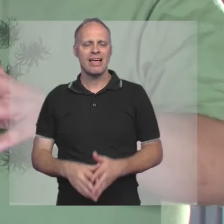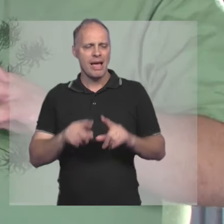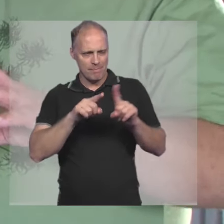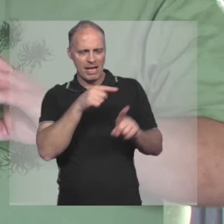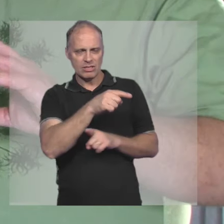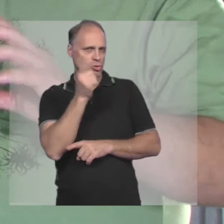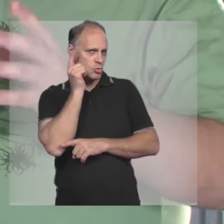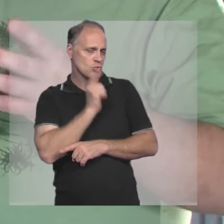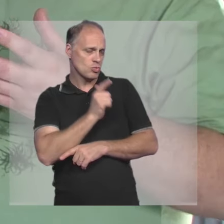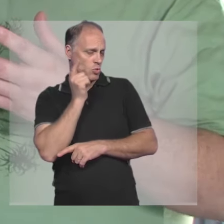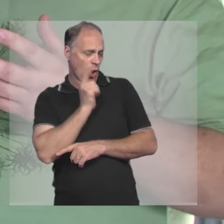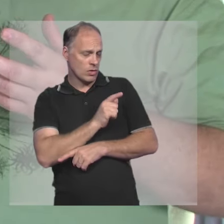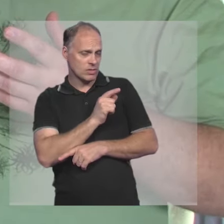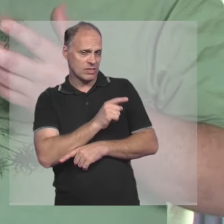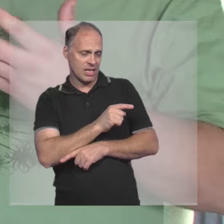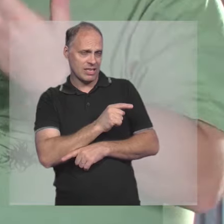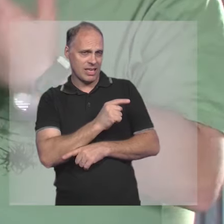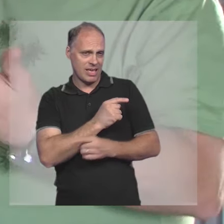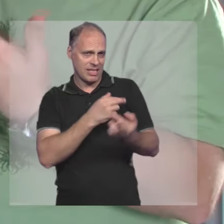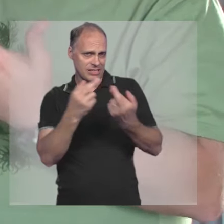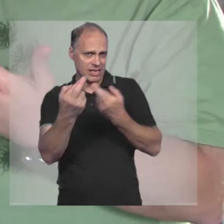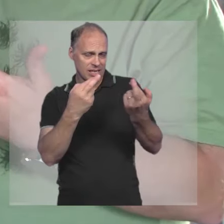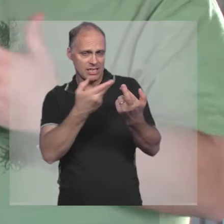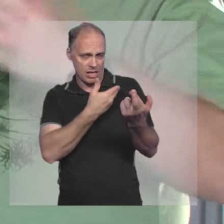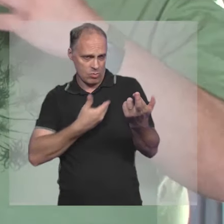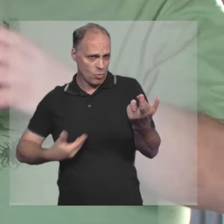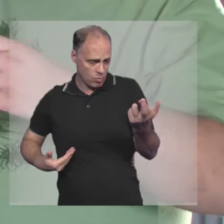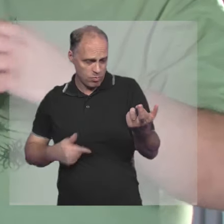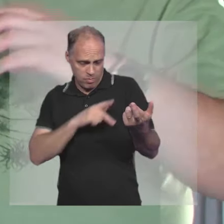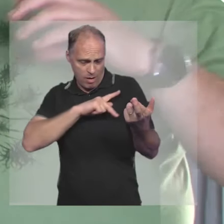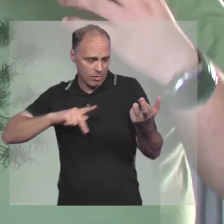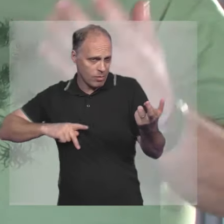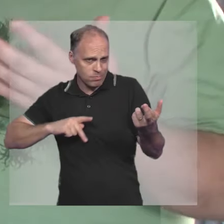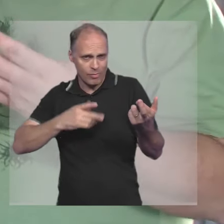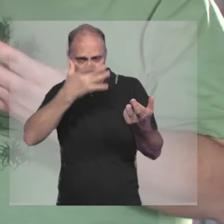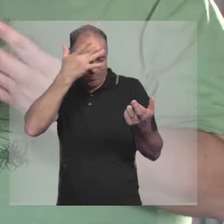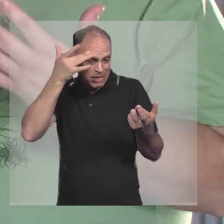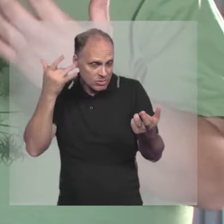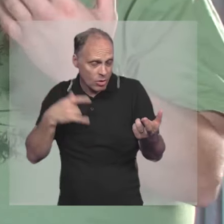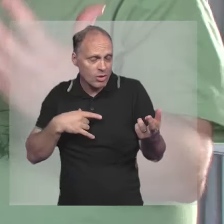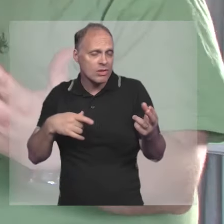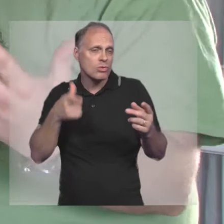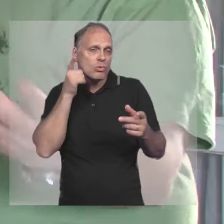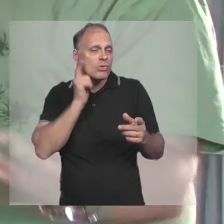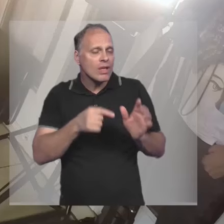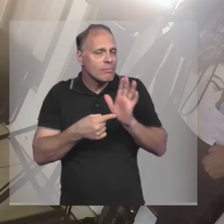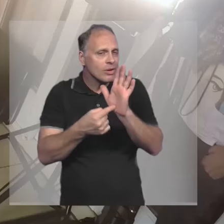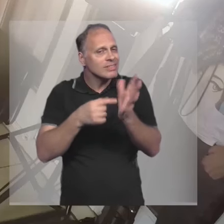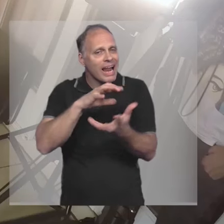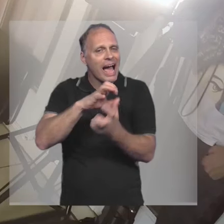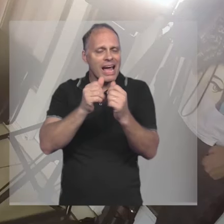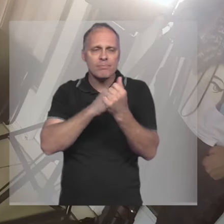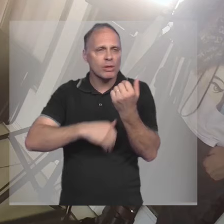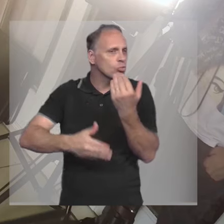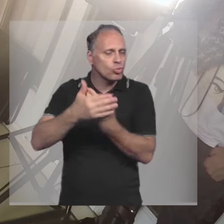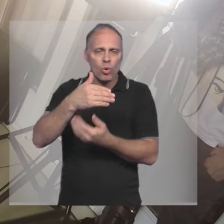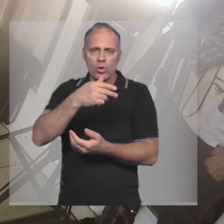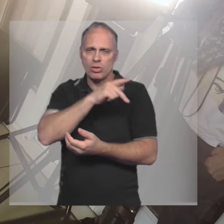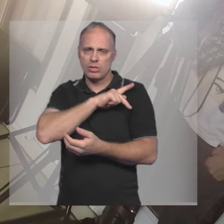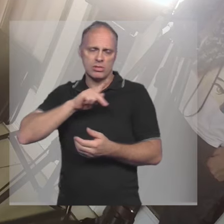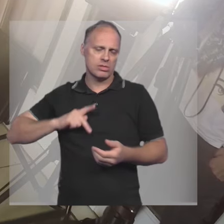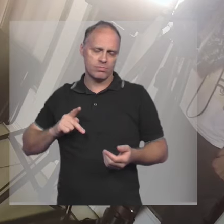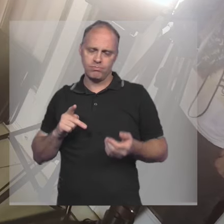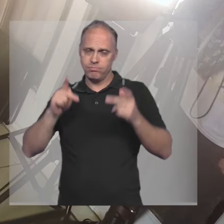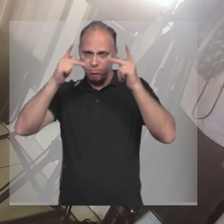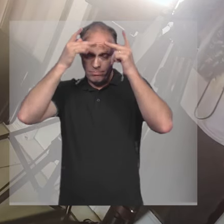Mas tu consegue interagir com o público, quer dizer, de certa forma, tu tá levando a arte para o grande público.